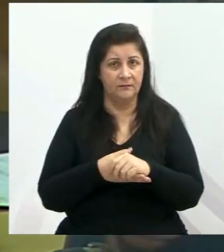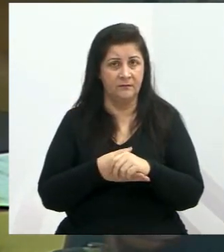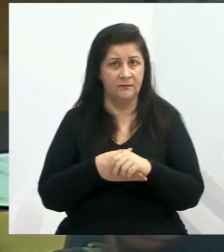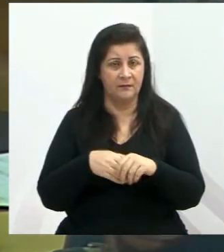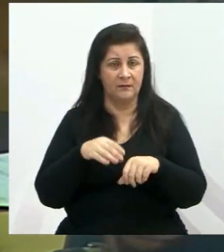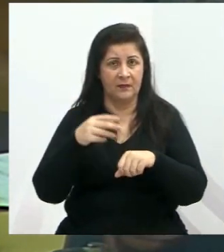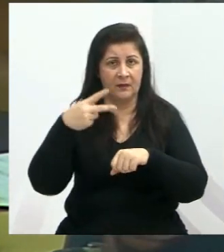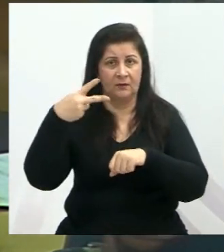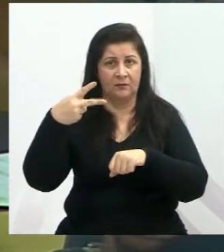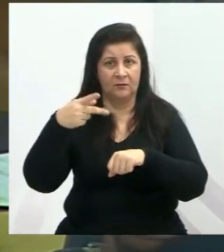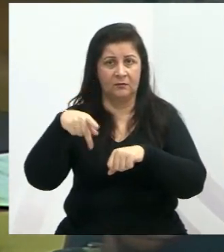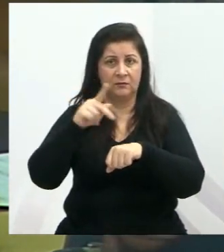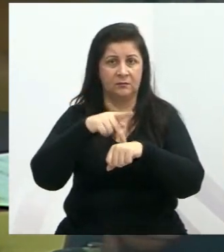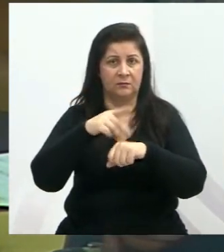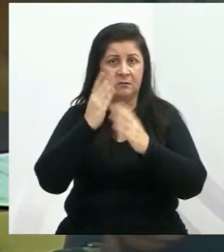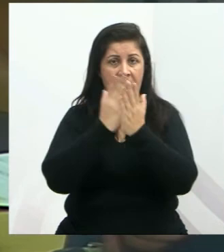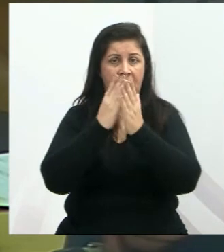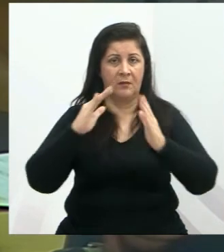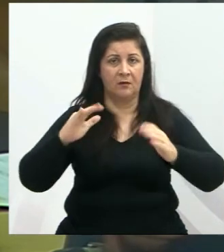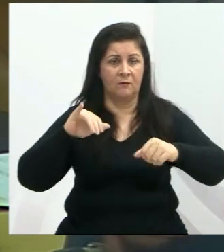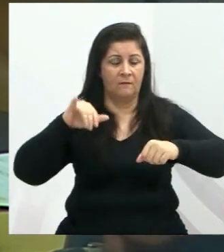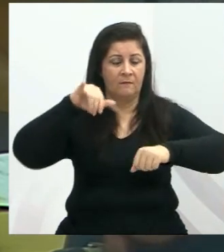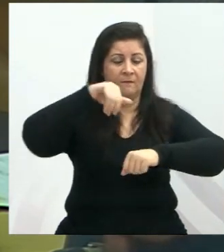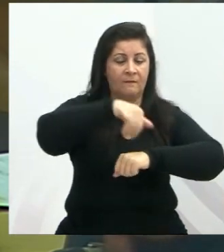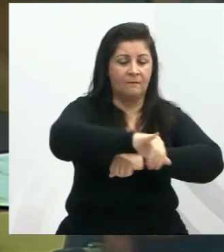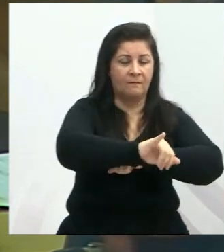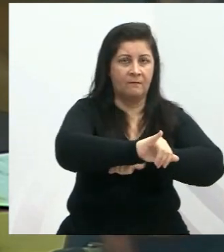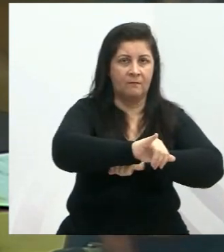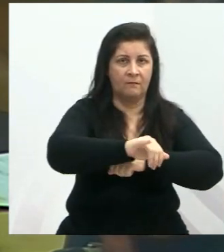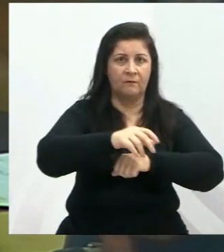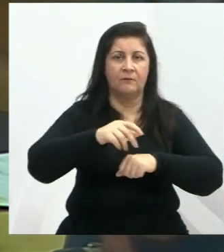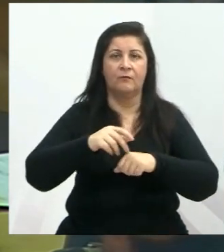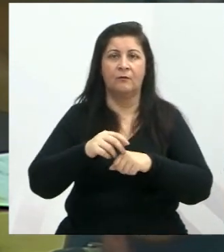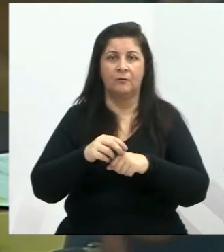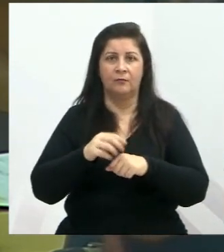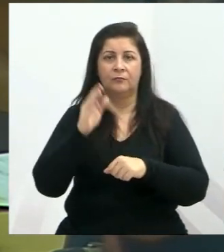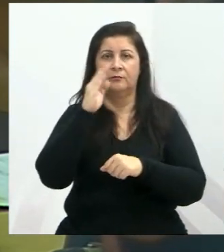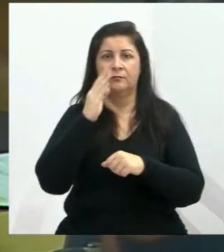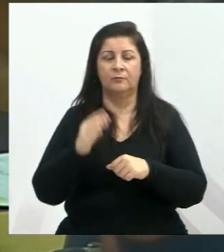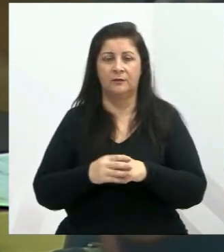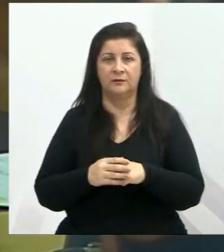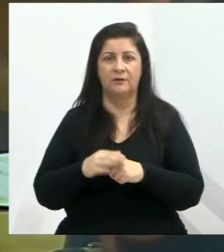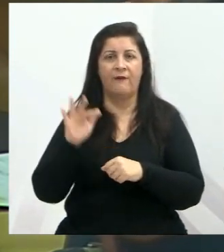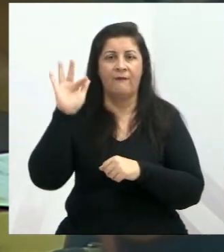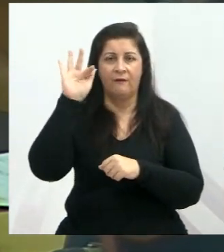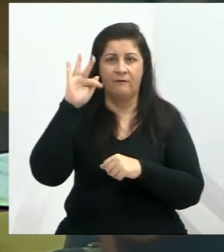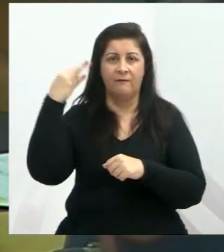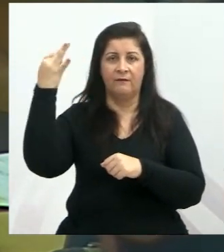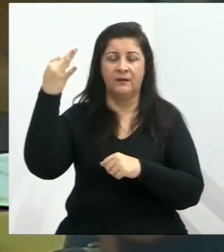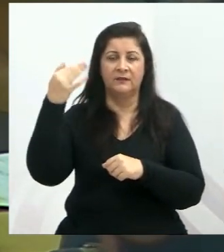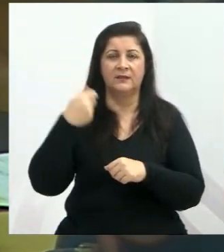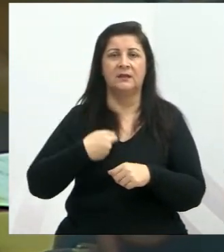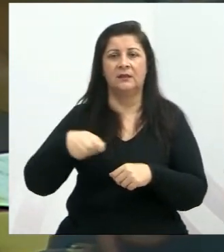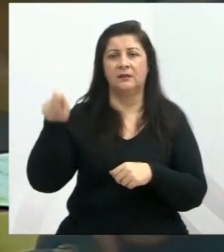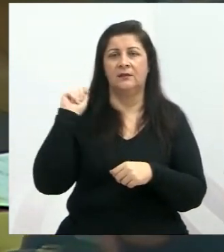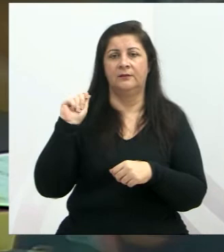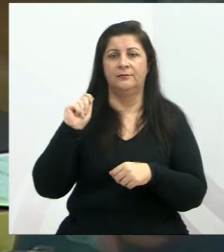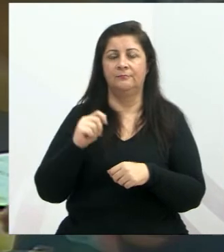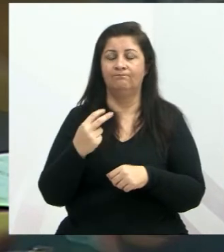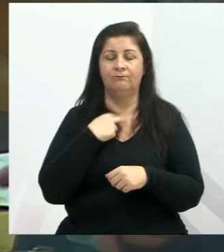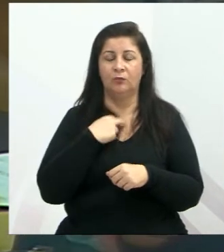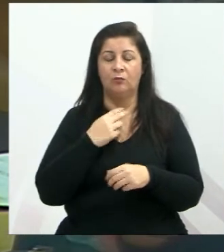países suspenderam os voos do Brasil, França e Argentina, porque infelizmente o nosso país hoje está sendo mal visto no